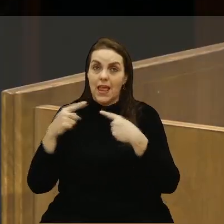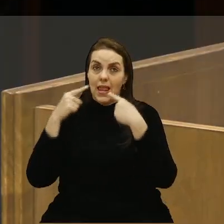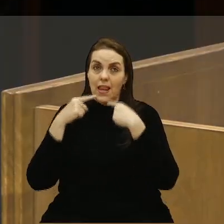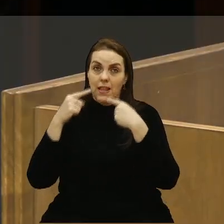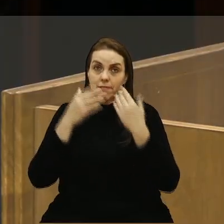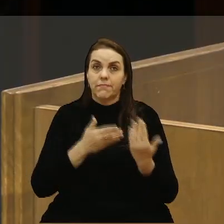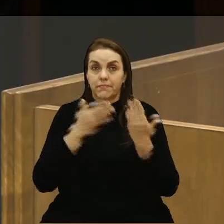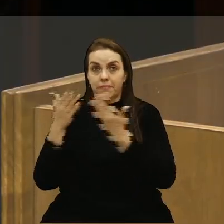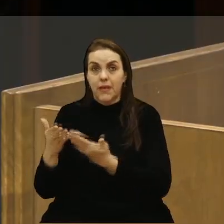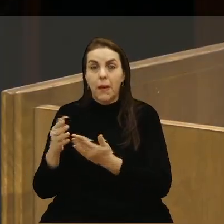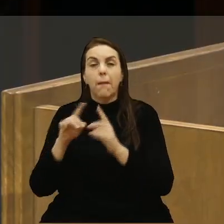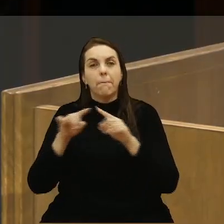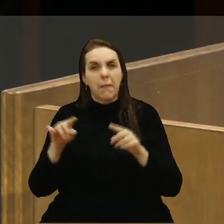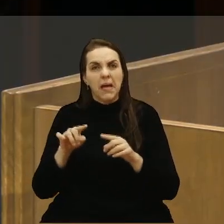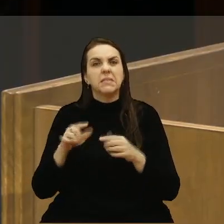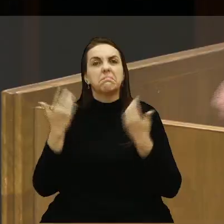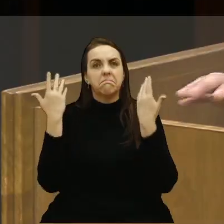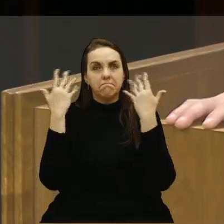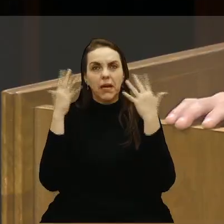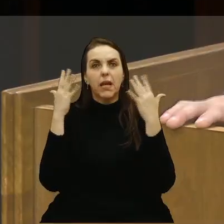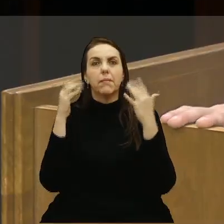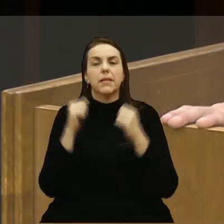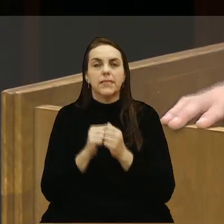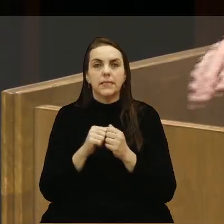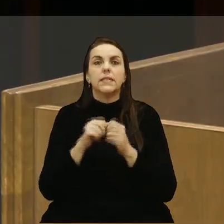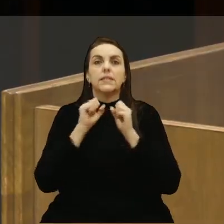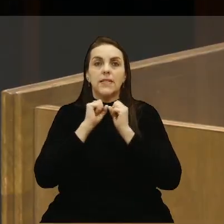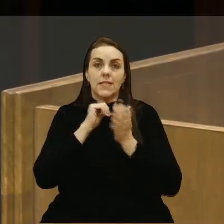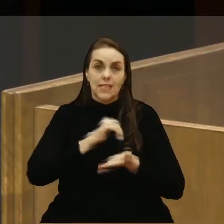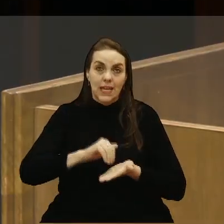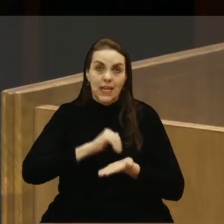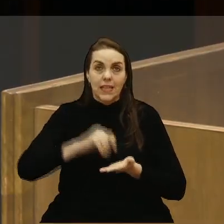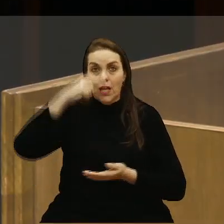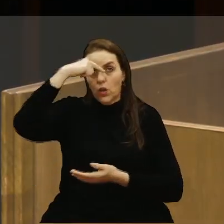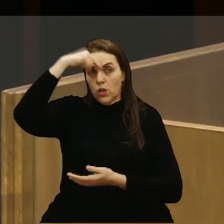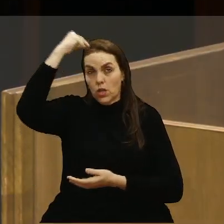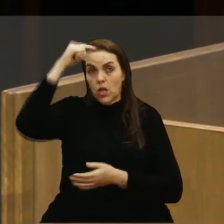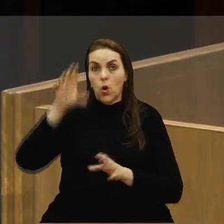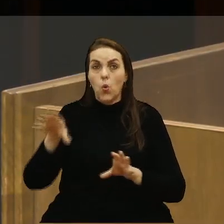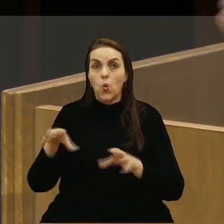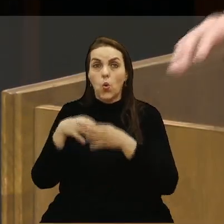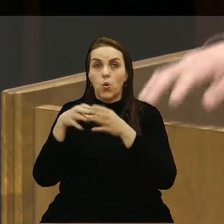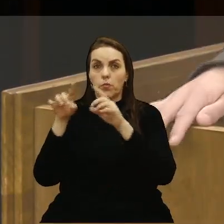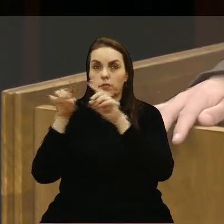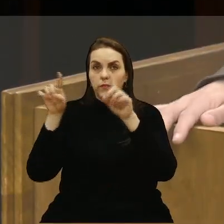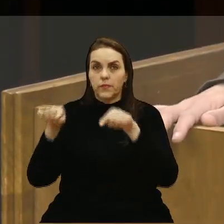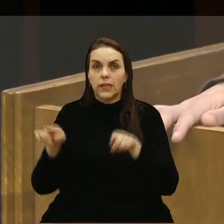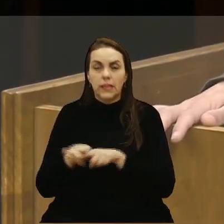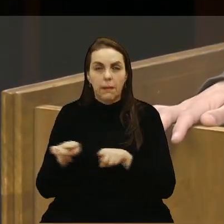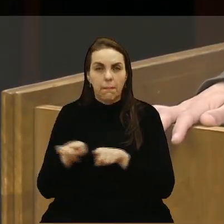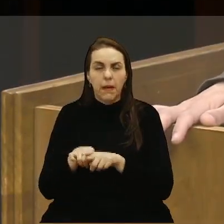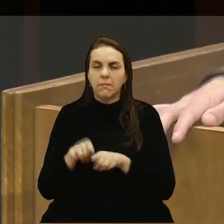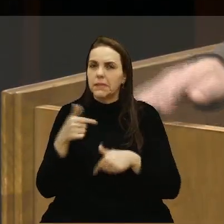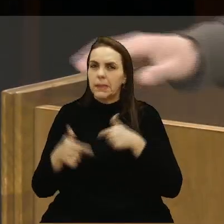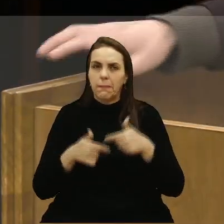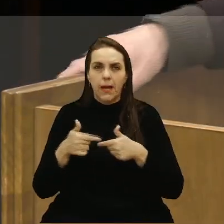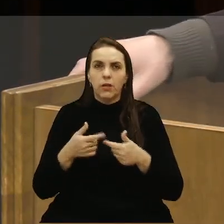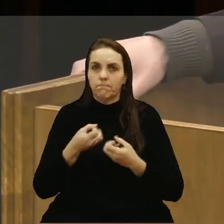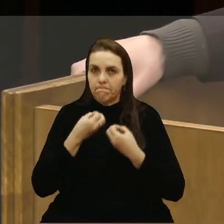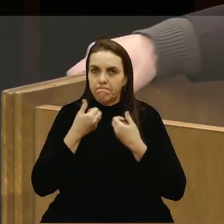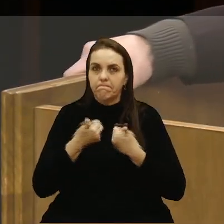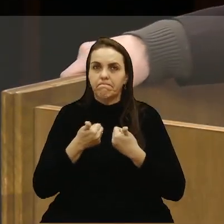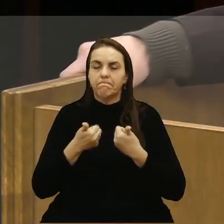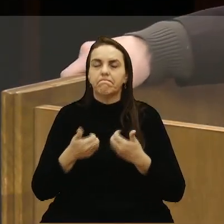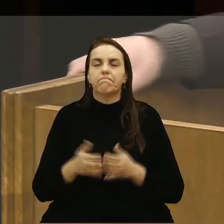demais. Mas, então, aí, parabéns ao secretário Rodrigo Weber, a toda a equipe de servidores que continuem esse trabalho exemplar. O seu, a parte, por